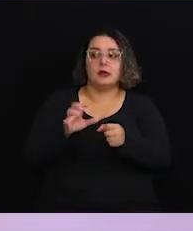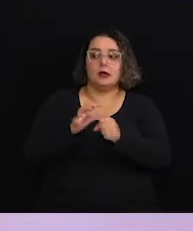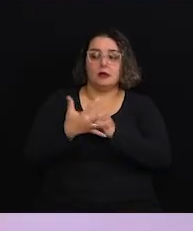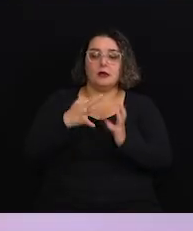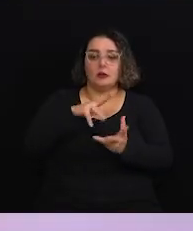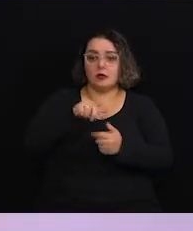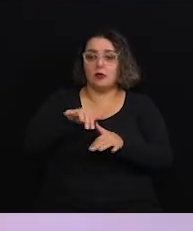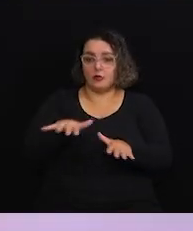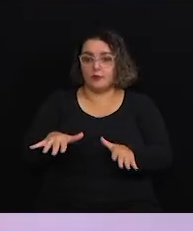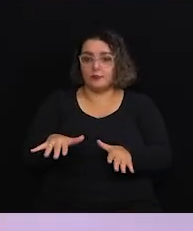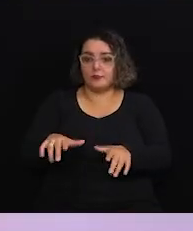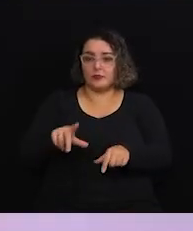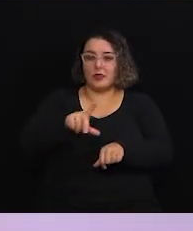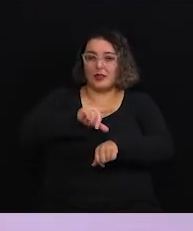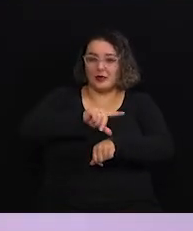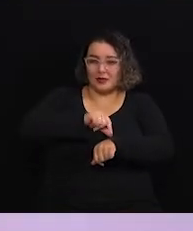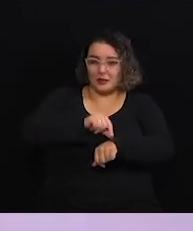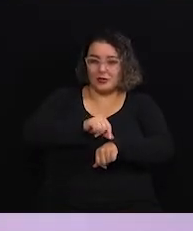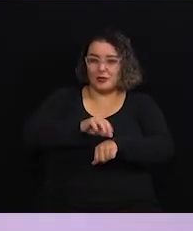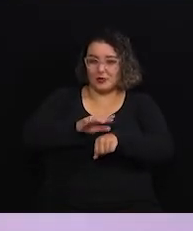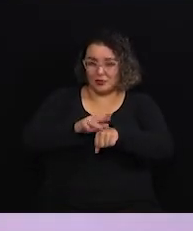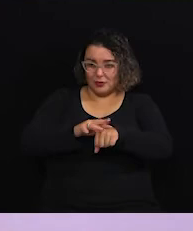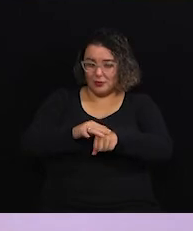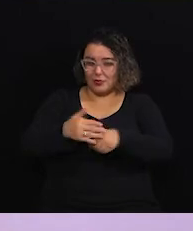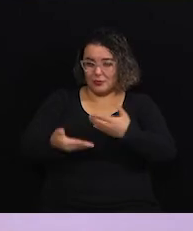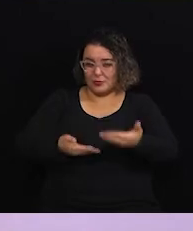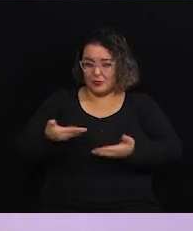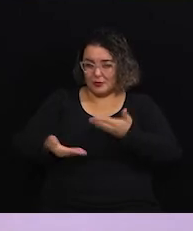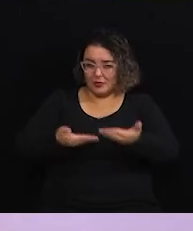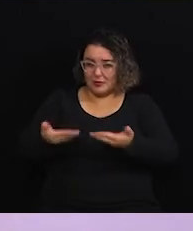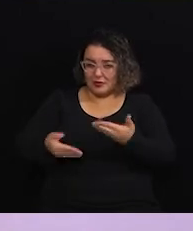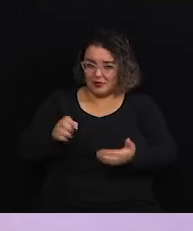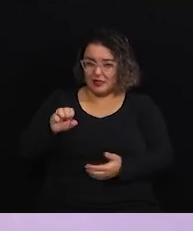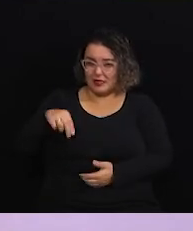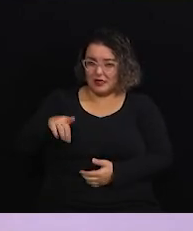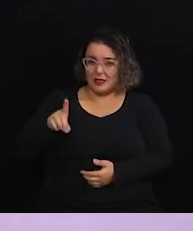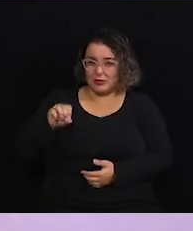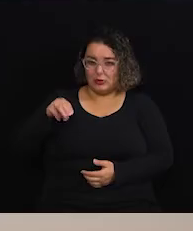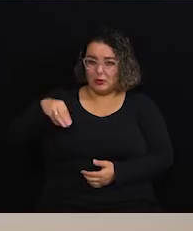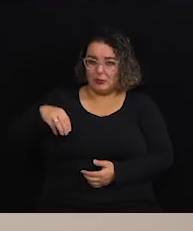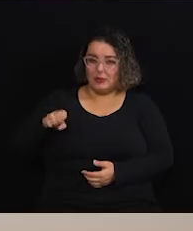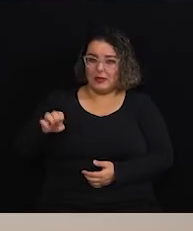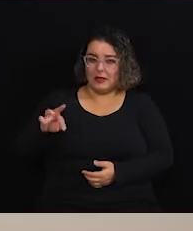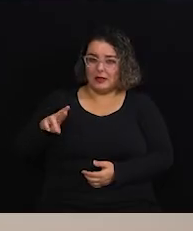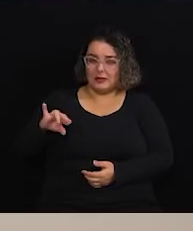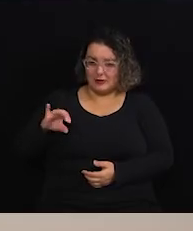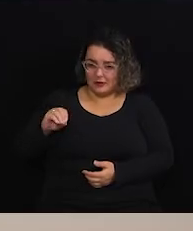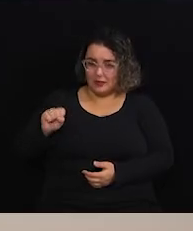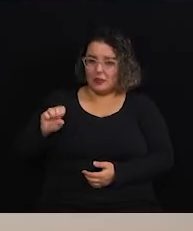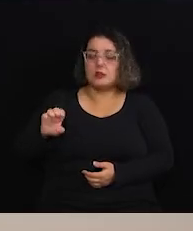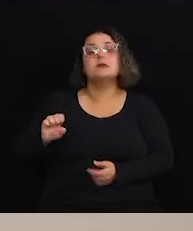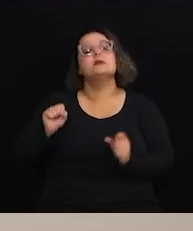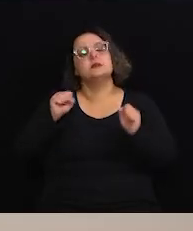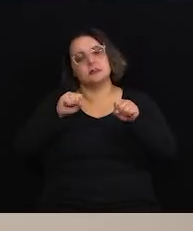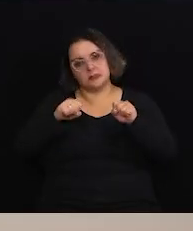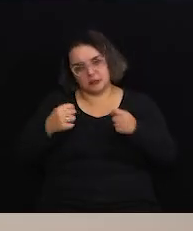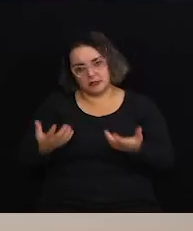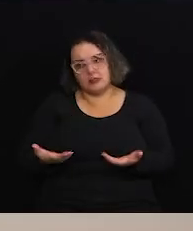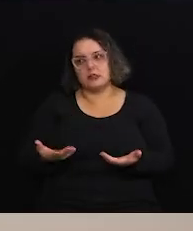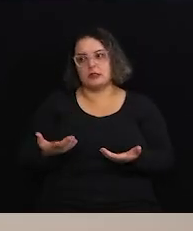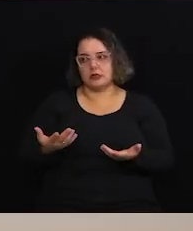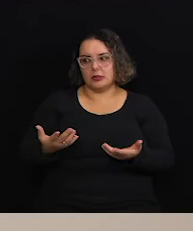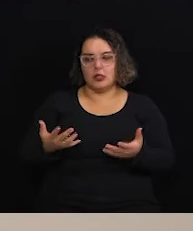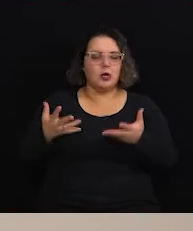percebeu, a pandemia aí retardou o tratamento da endometriose em muitos casos? Sim, assim, né? Não,